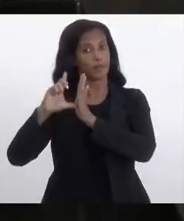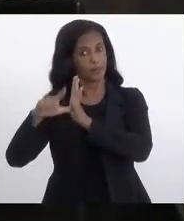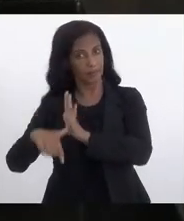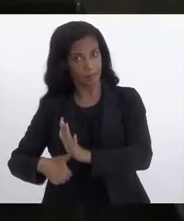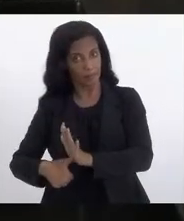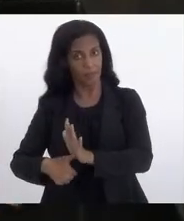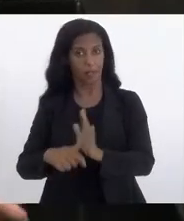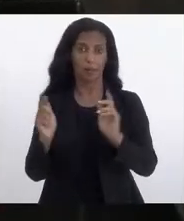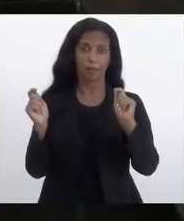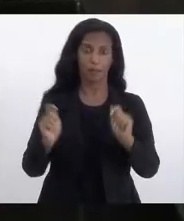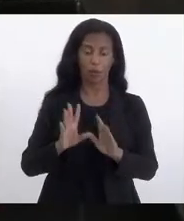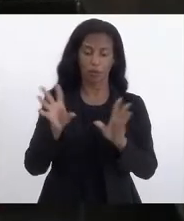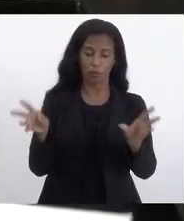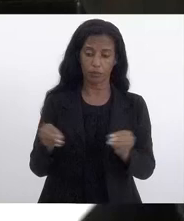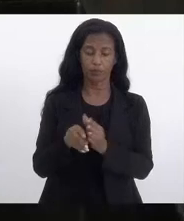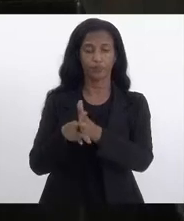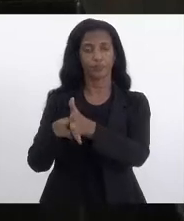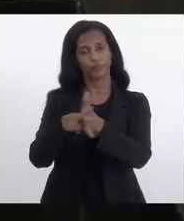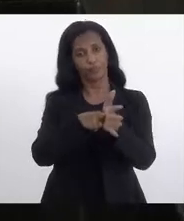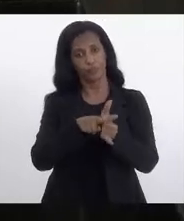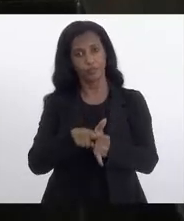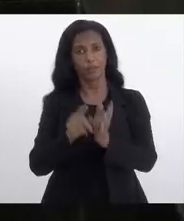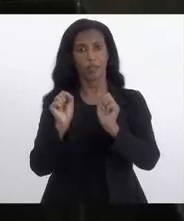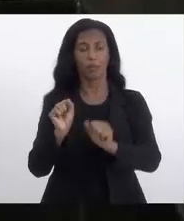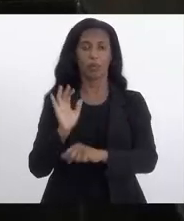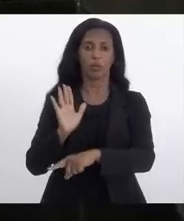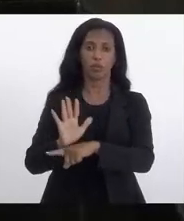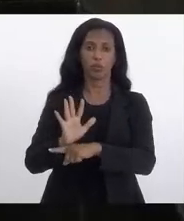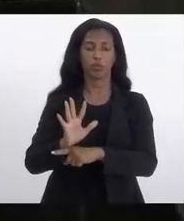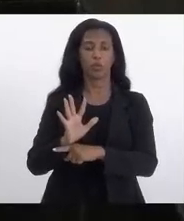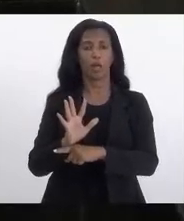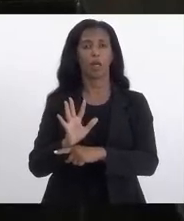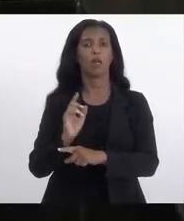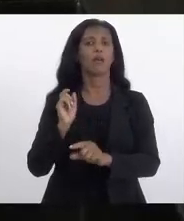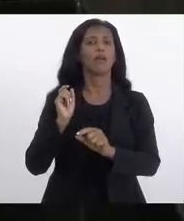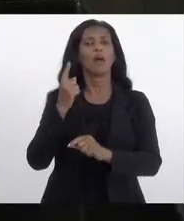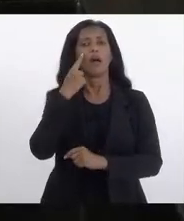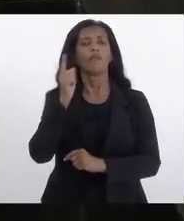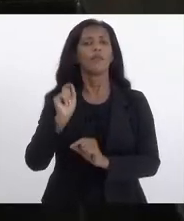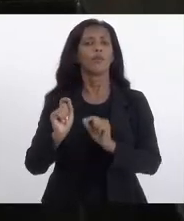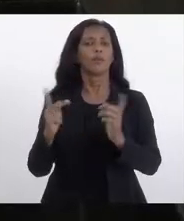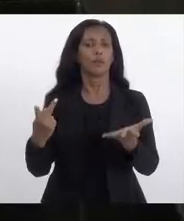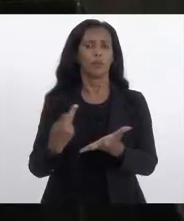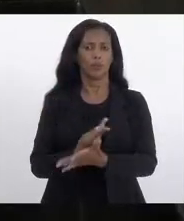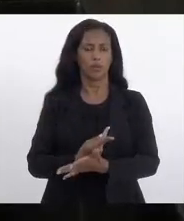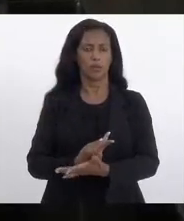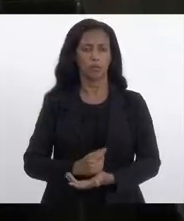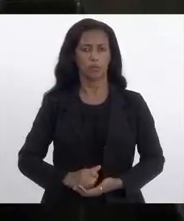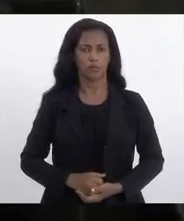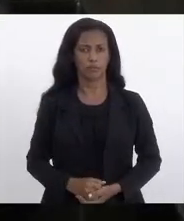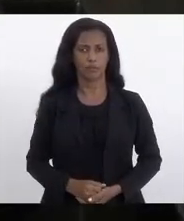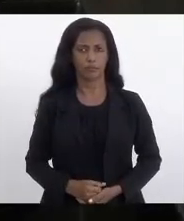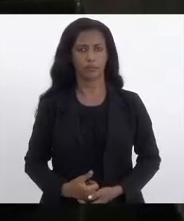abordada, possam concluir suas investigações e possam ajudar a elucidar esses fatos tenebrosos.